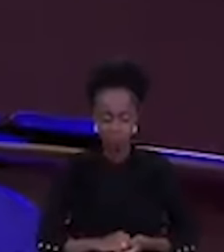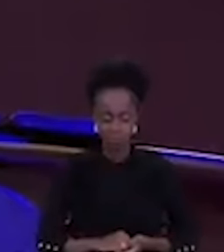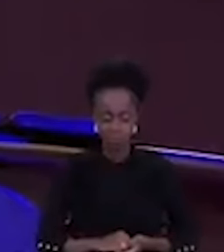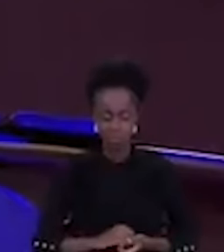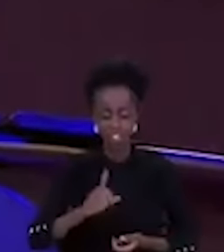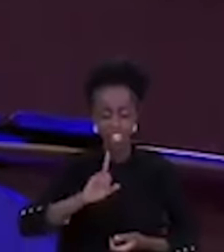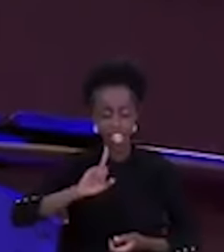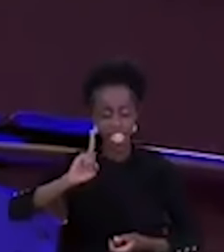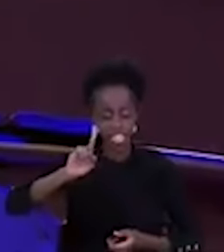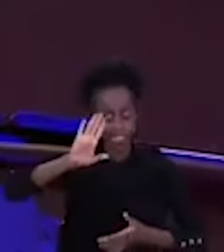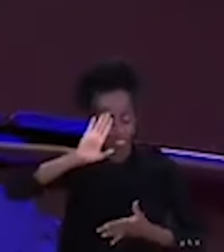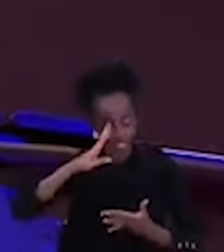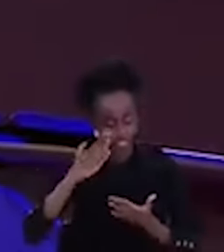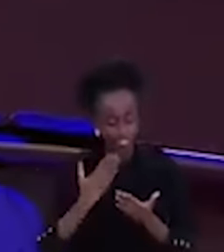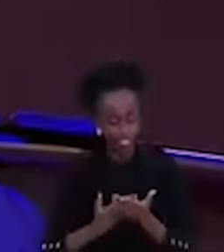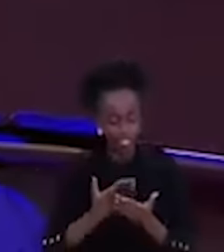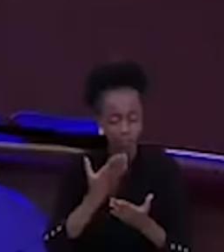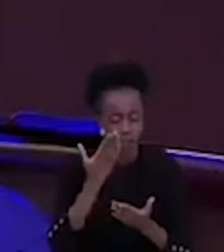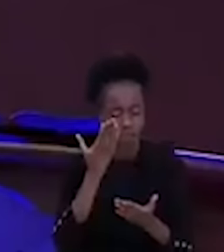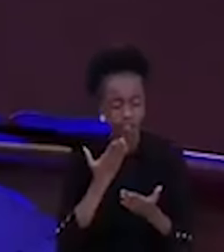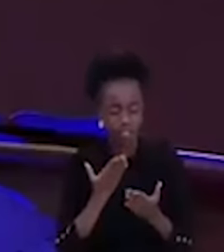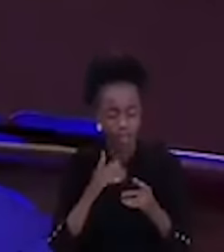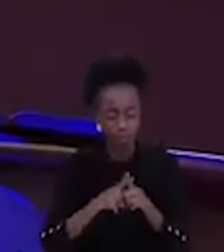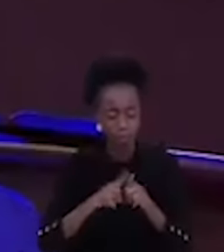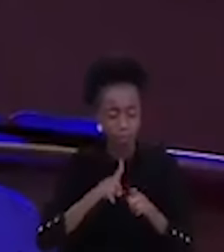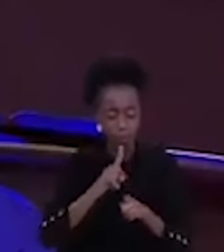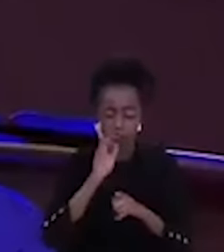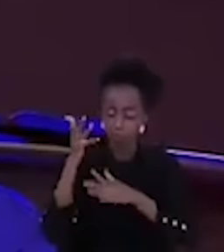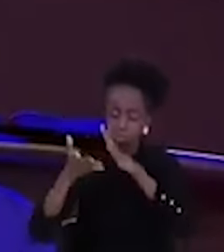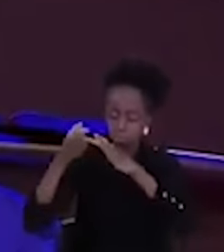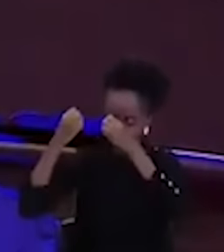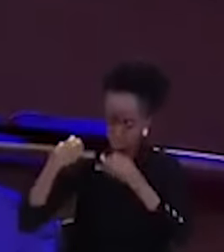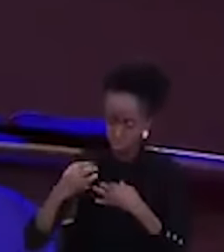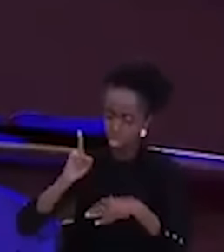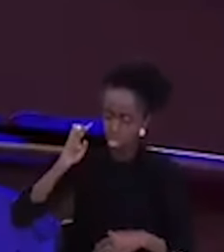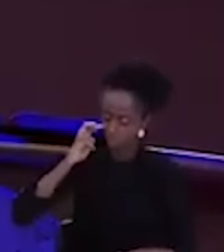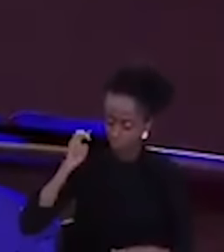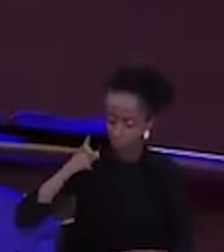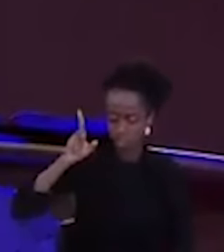Ele creu em você. Ele creu no que você acabou de dizer.